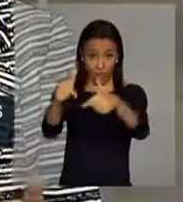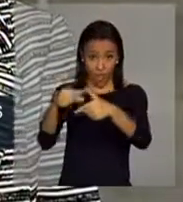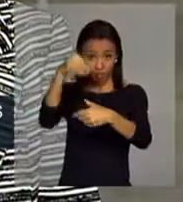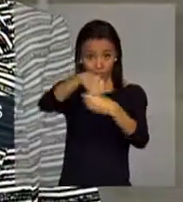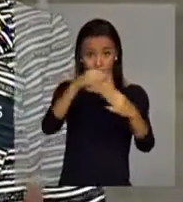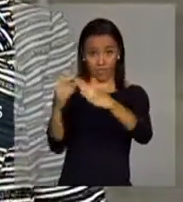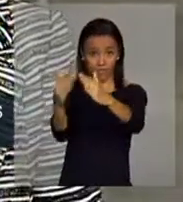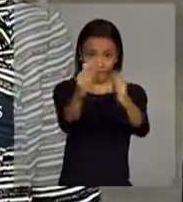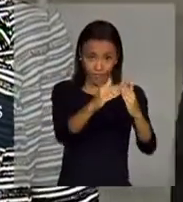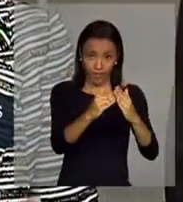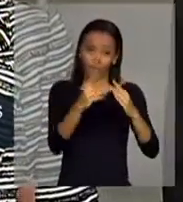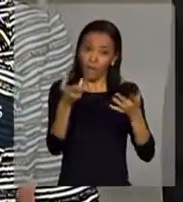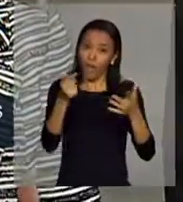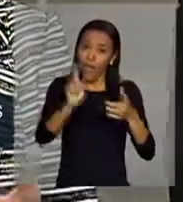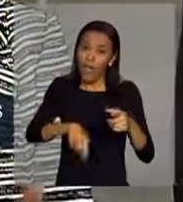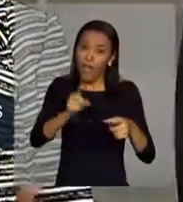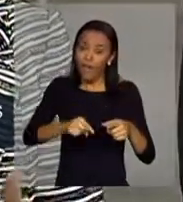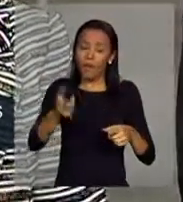que essa